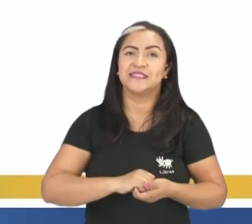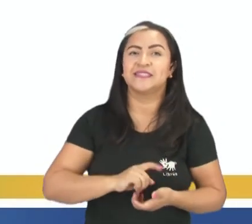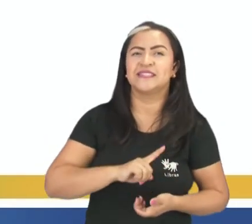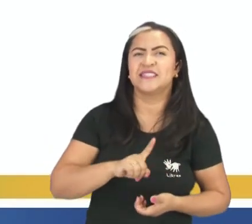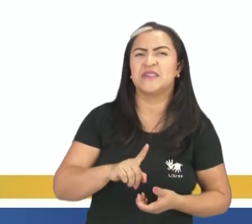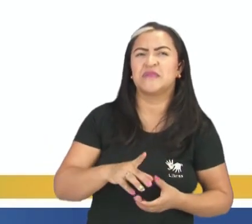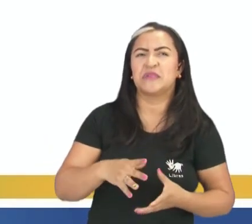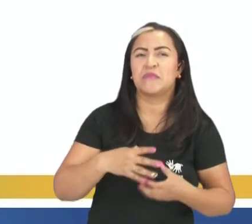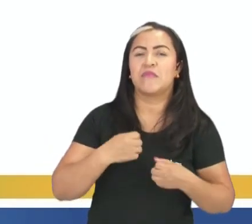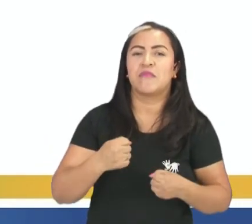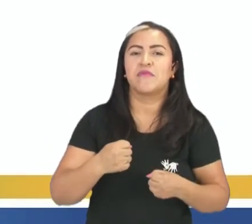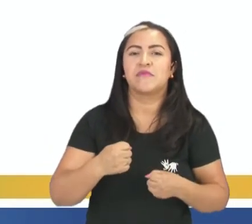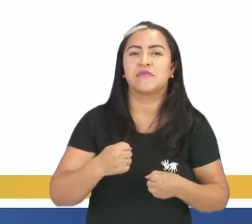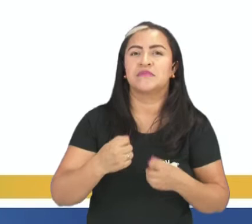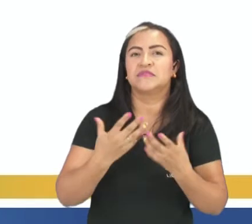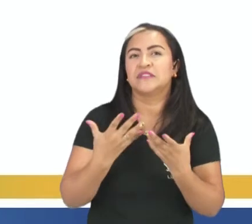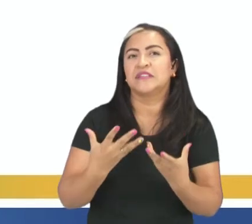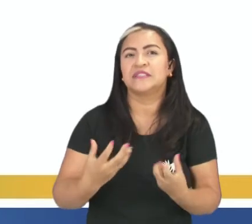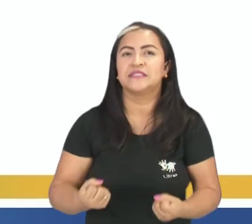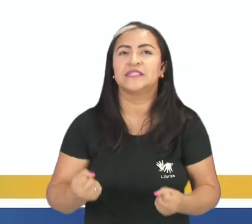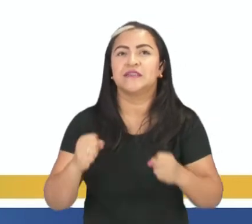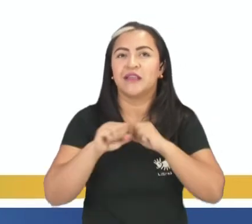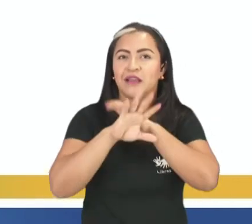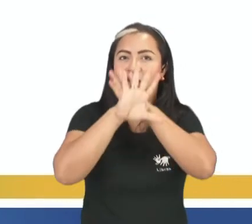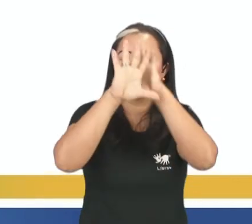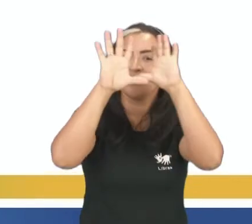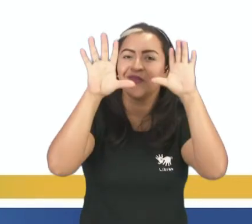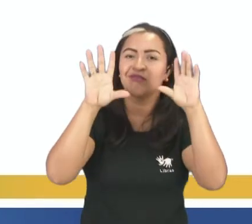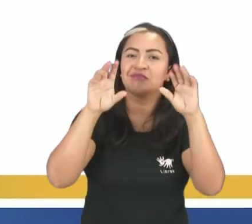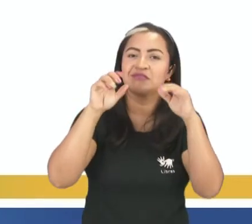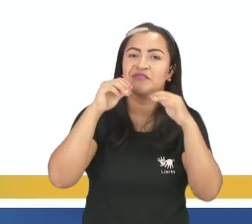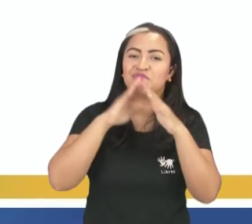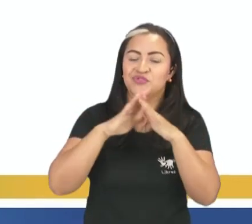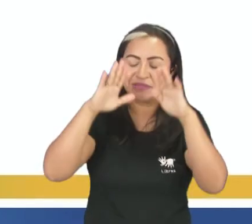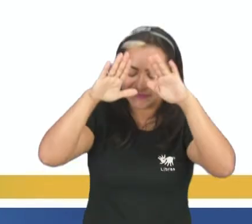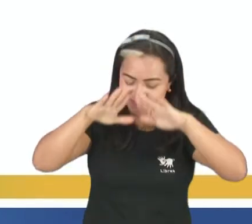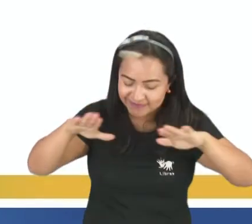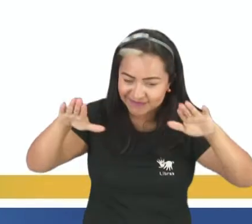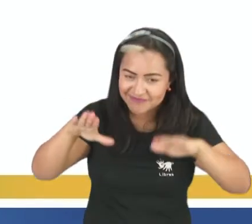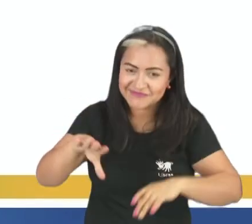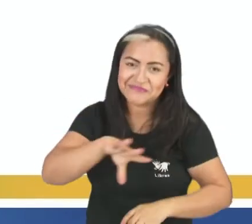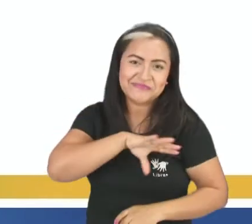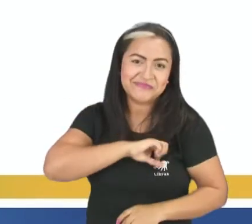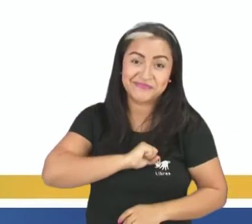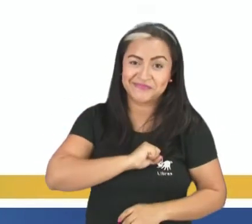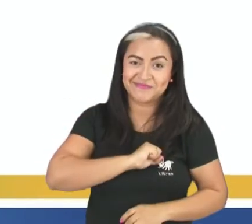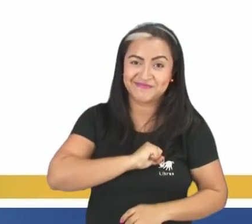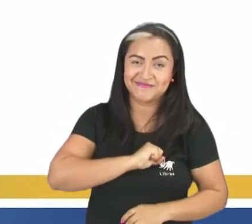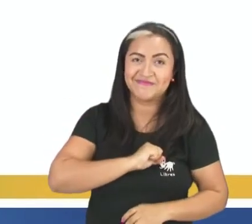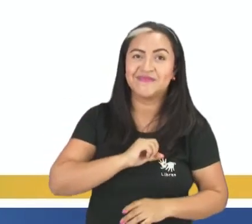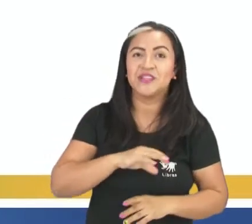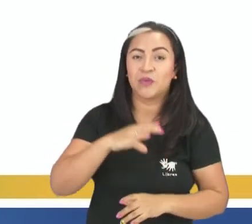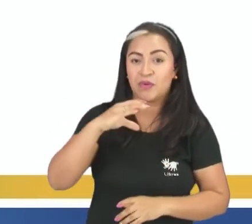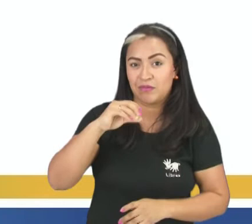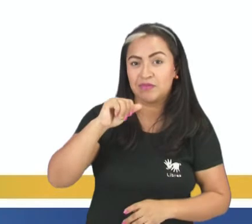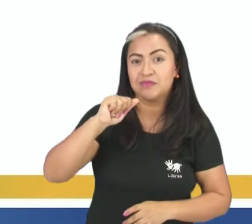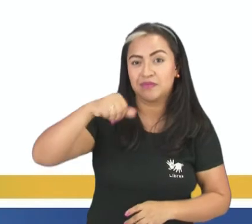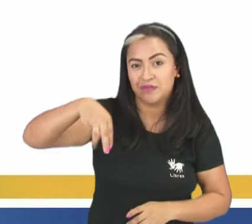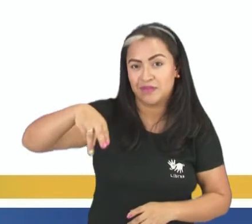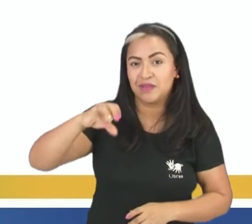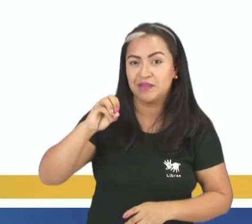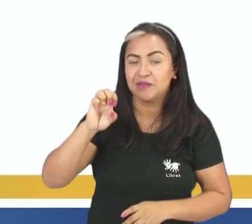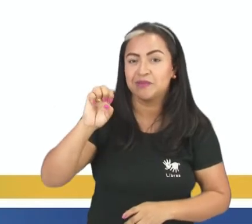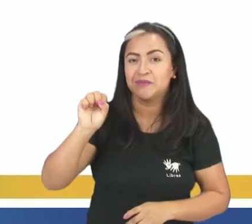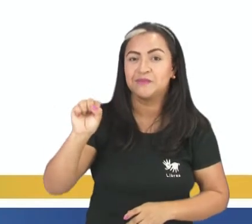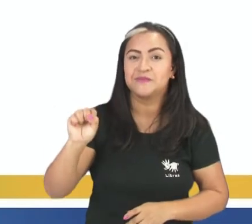que possa despojar-me da glória de rendido. Tá? Obra completa ali de Luís de Camões.